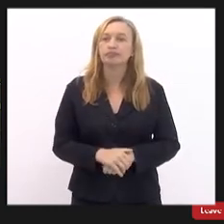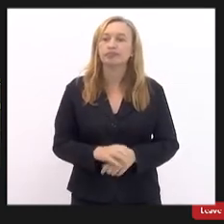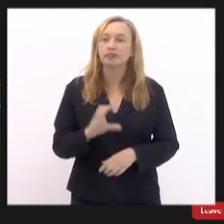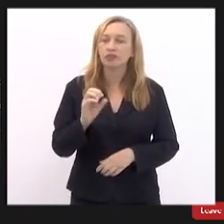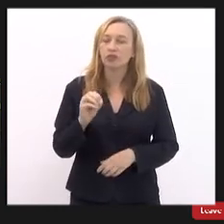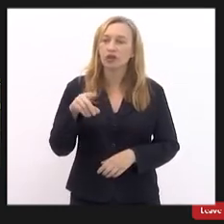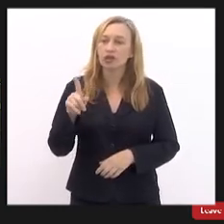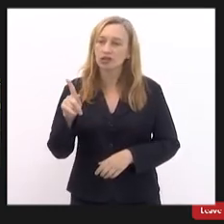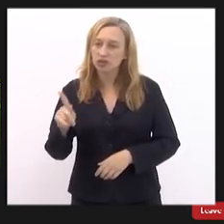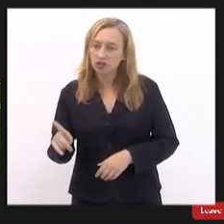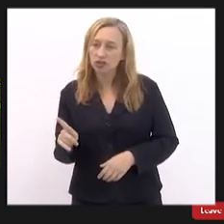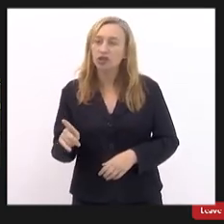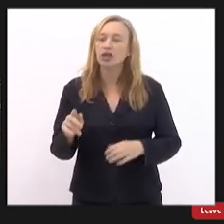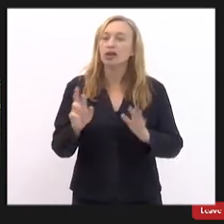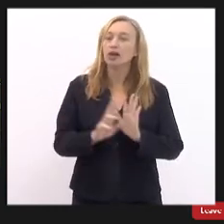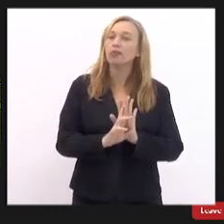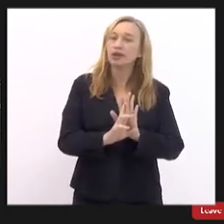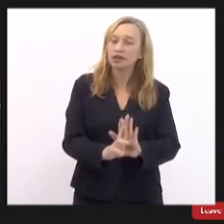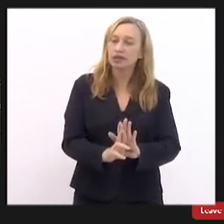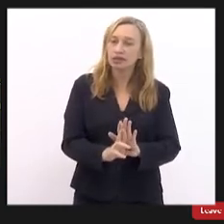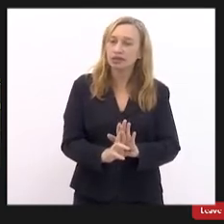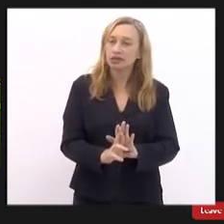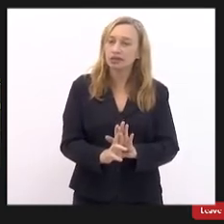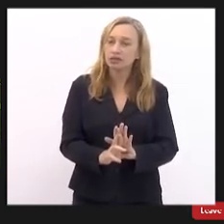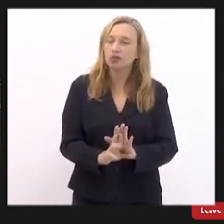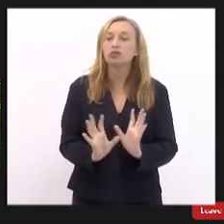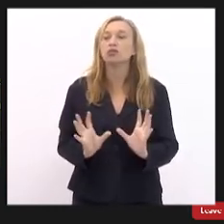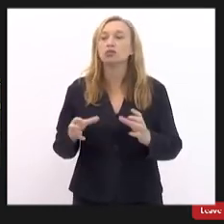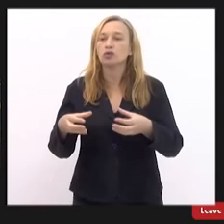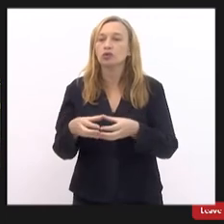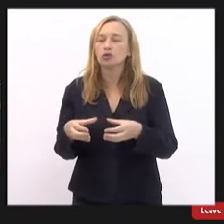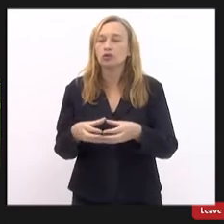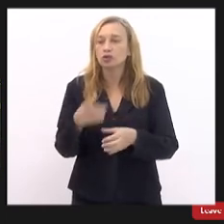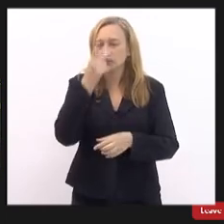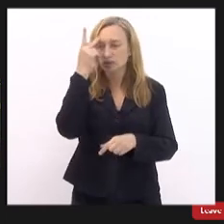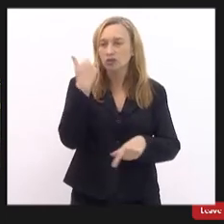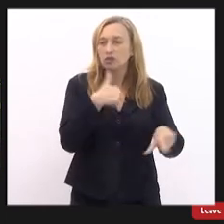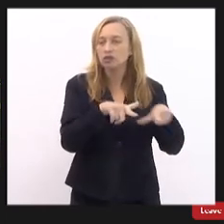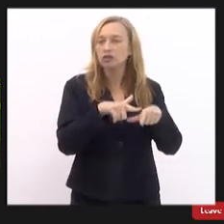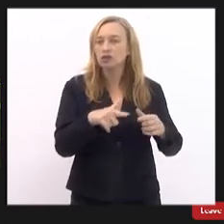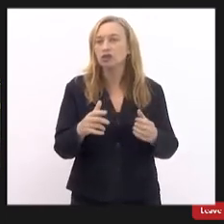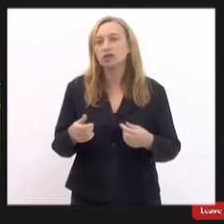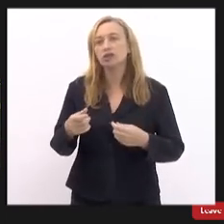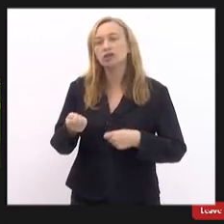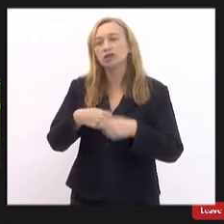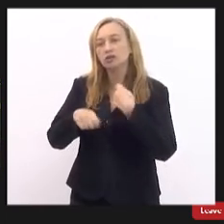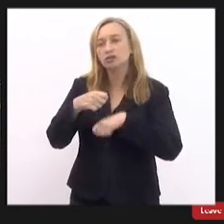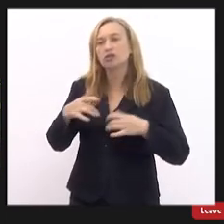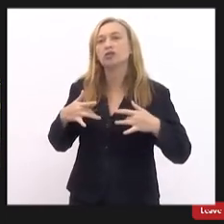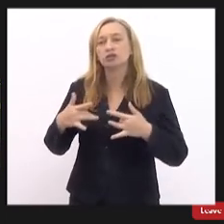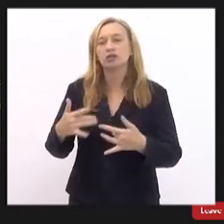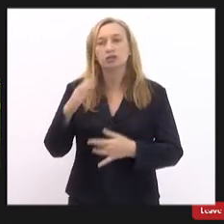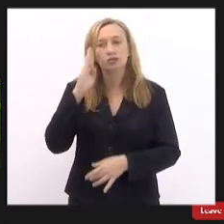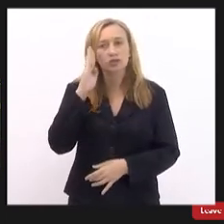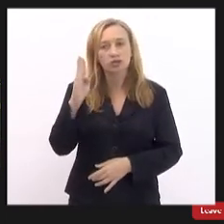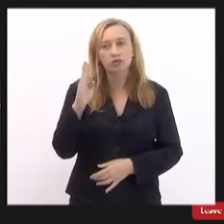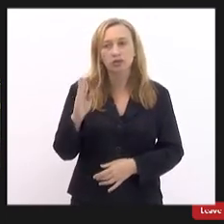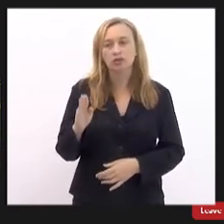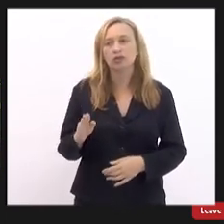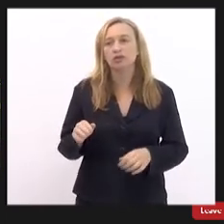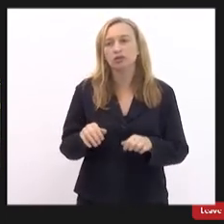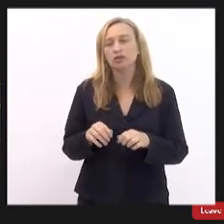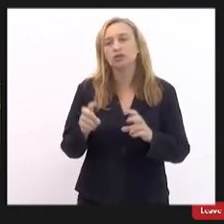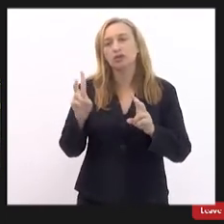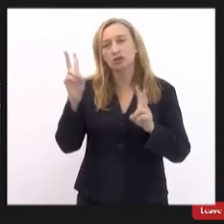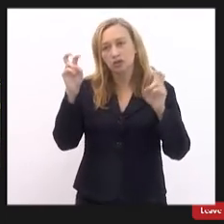ONG represente o conjunto de trabalhadores da economia solidária, principalmente nesse caso de